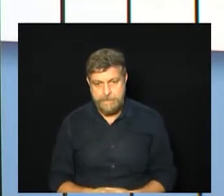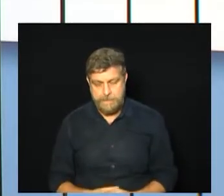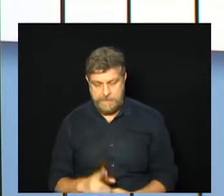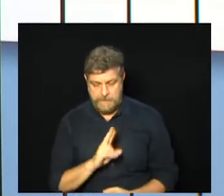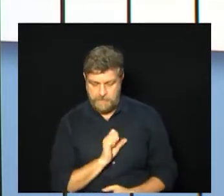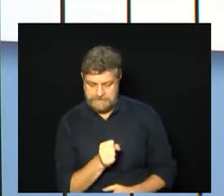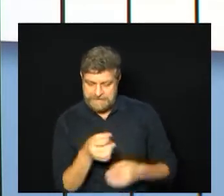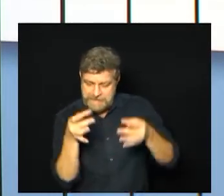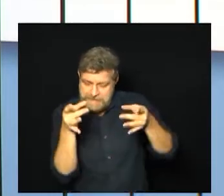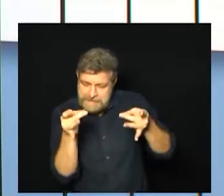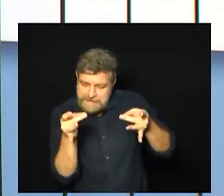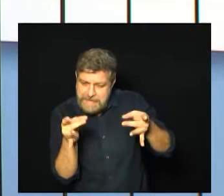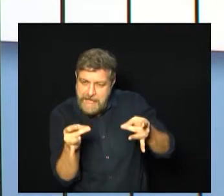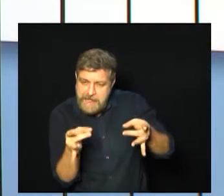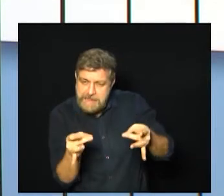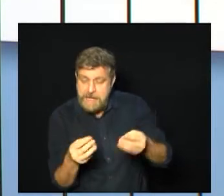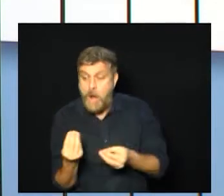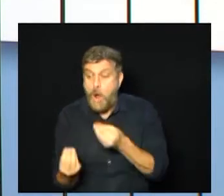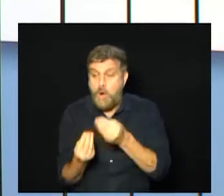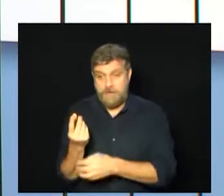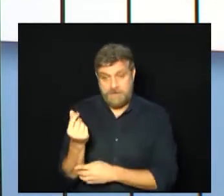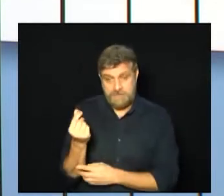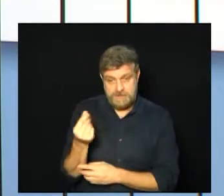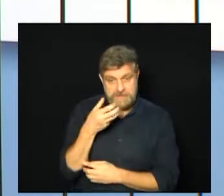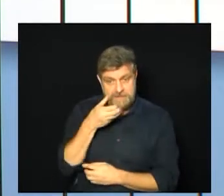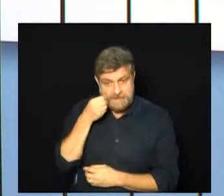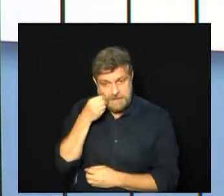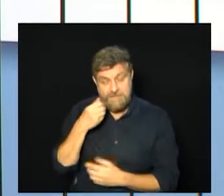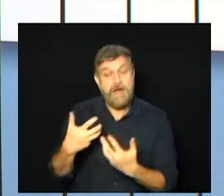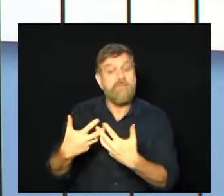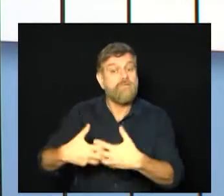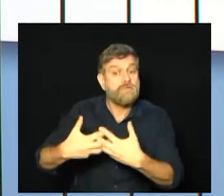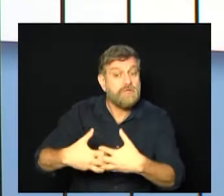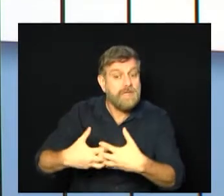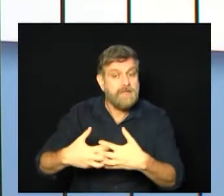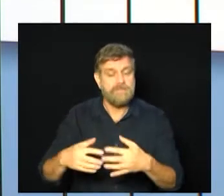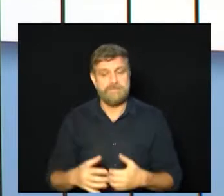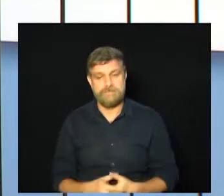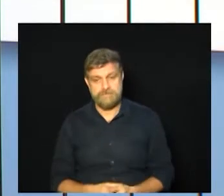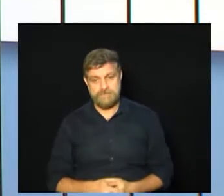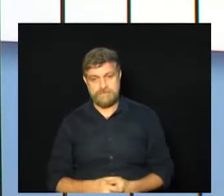Rossini detalha como o orçamento impositivo vai funcionar.